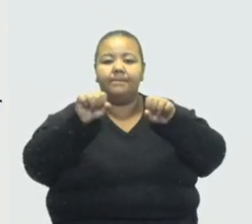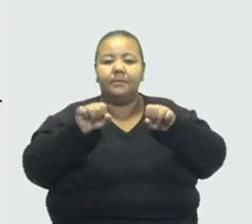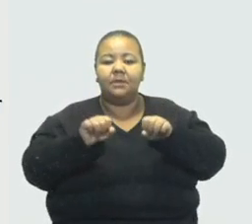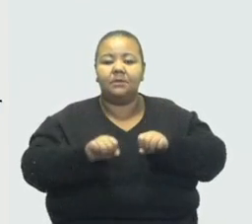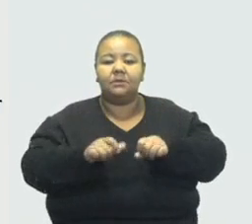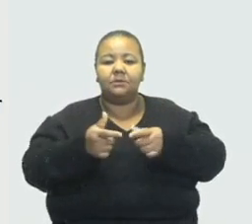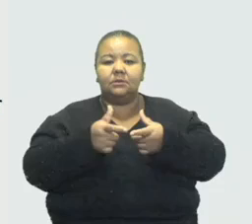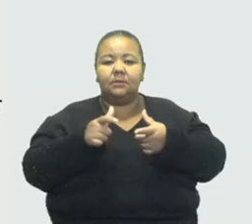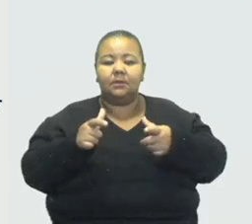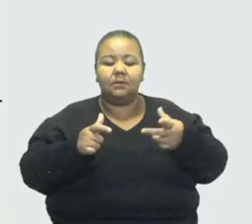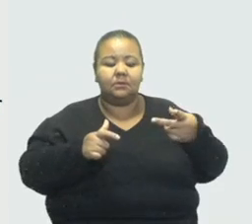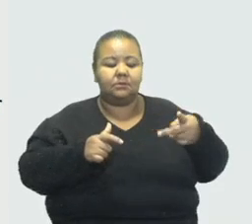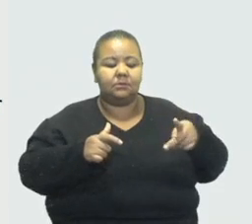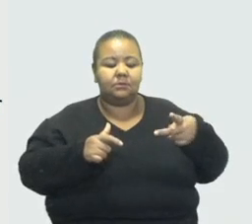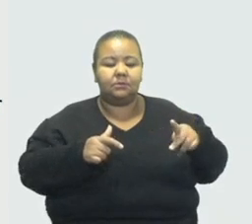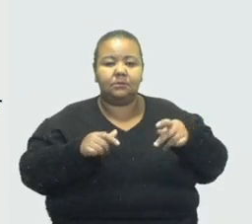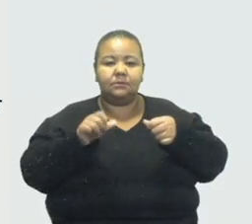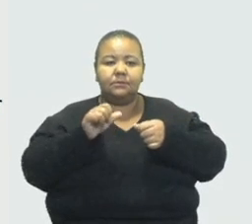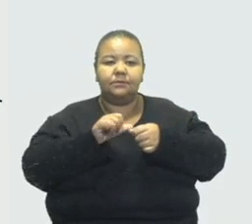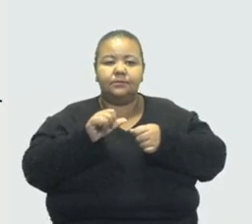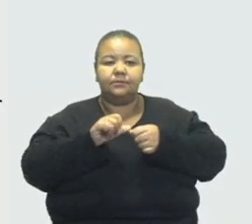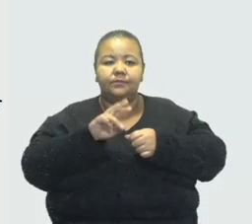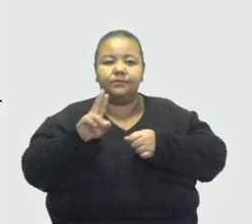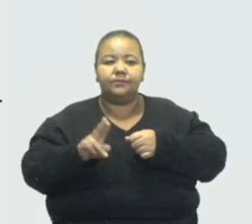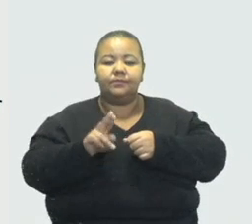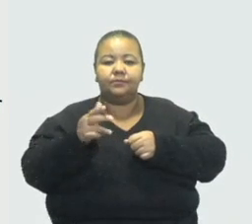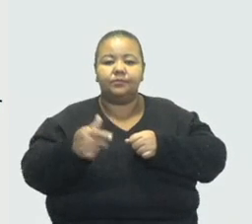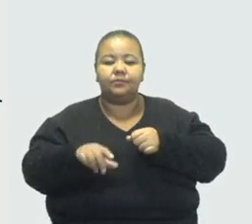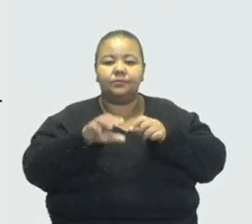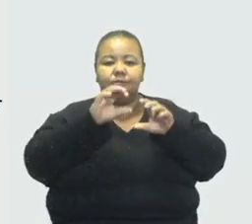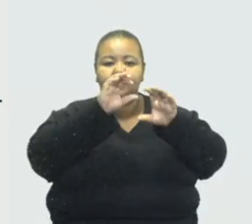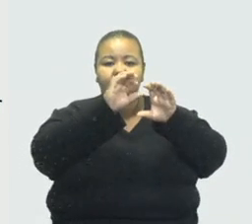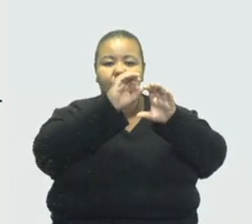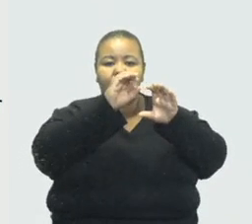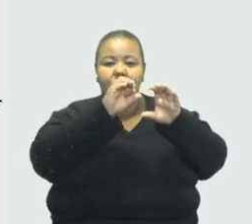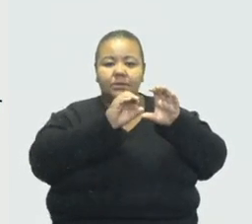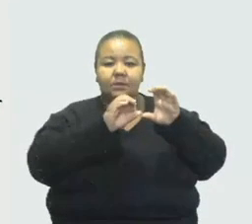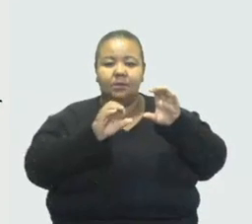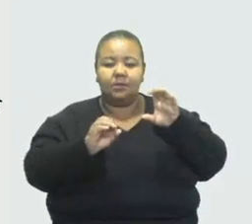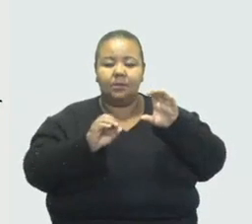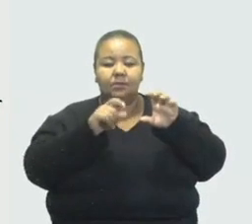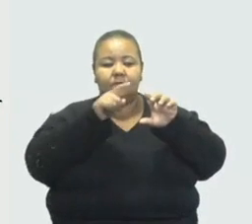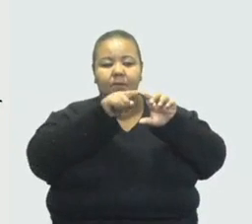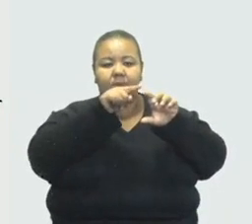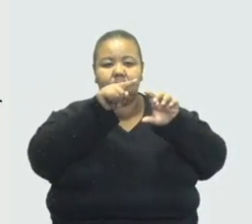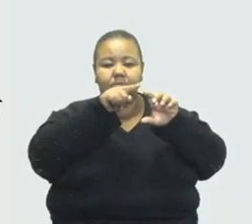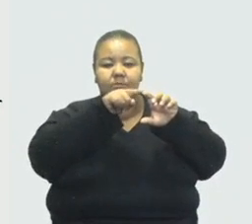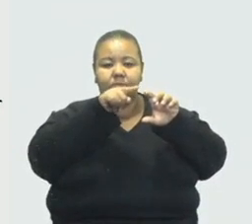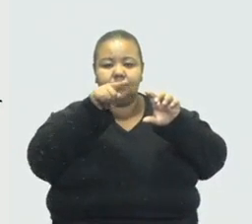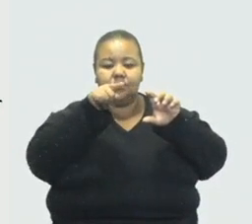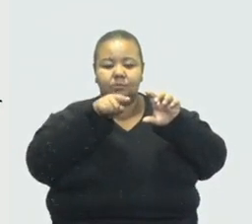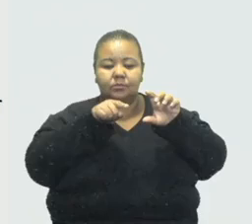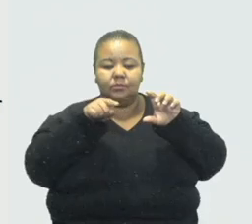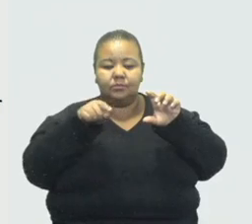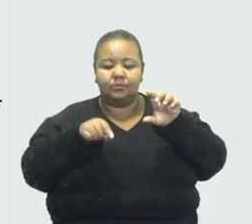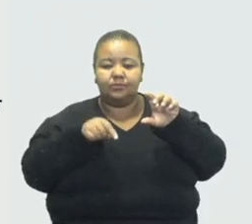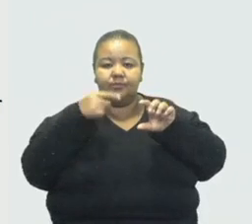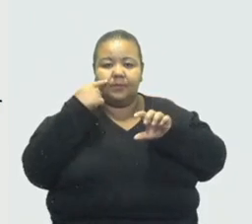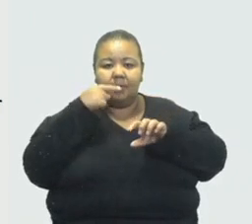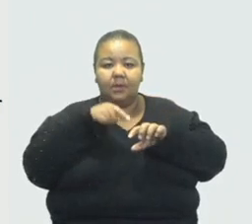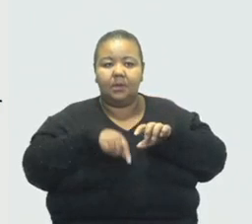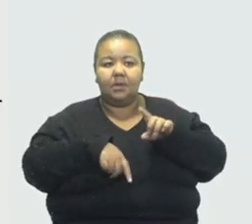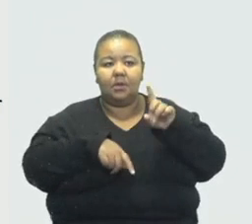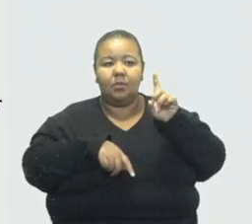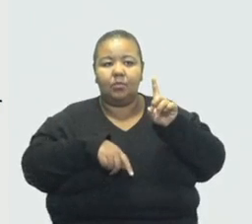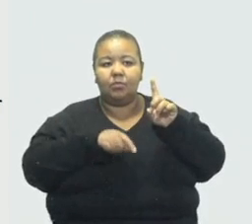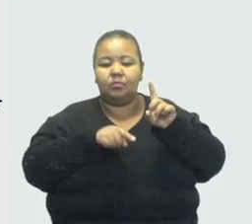sistema e a gente vai fazer uso do escalonamento para resolvê-lo. Veja que aqui, ó, é 1.